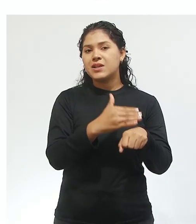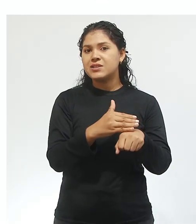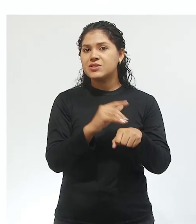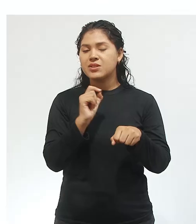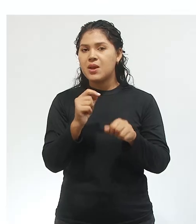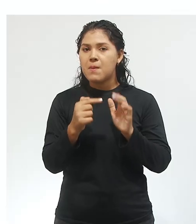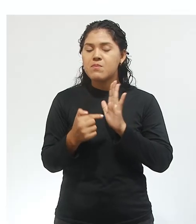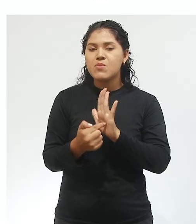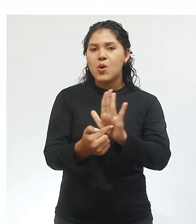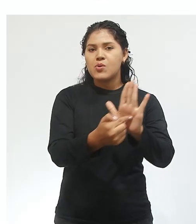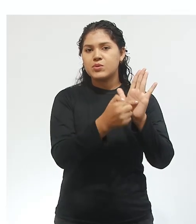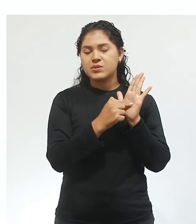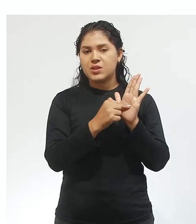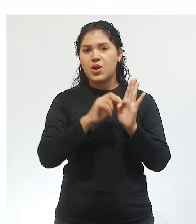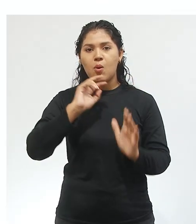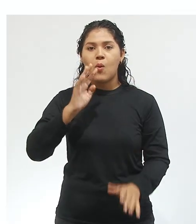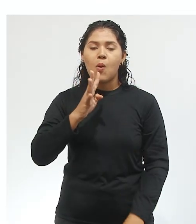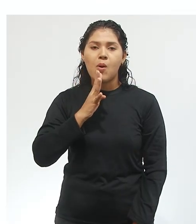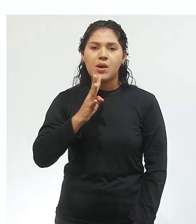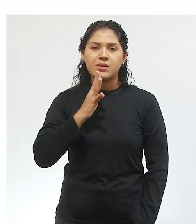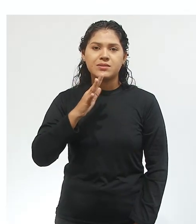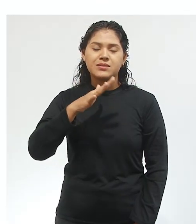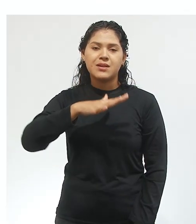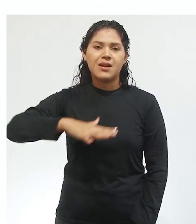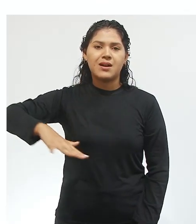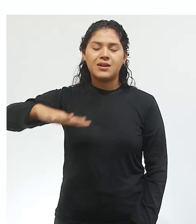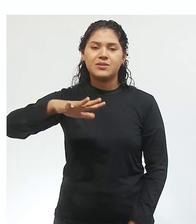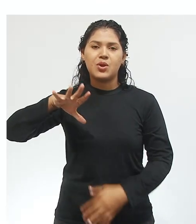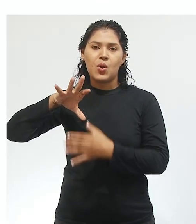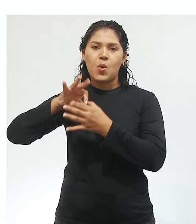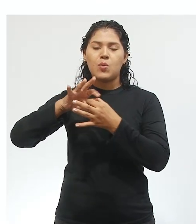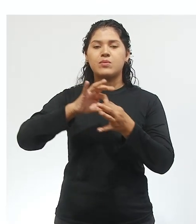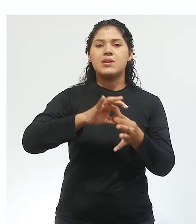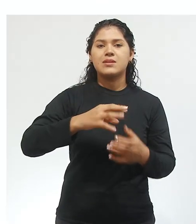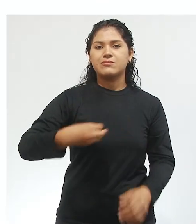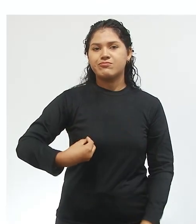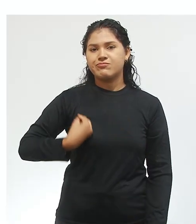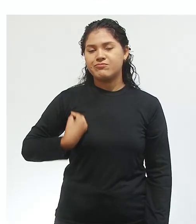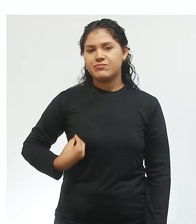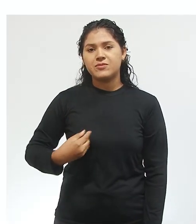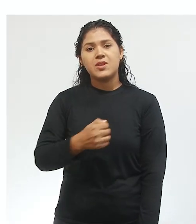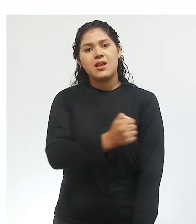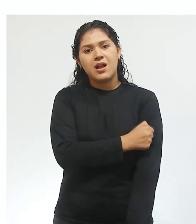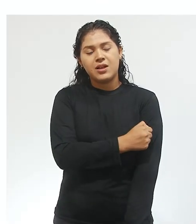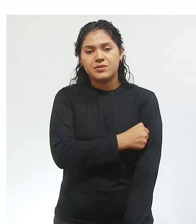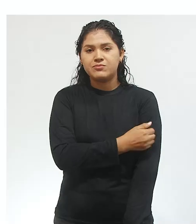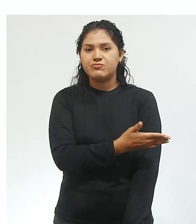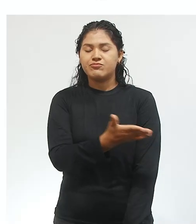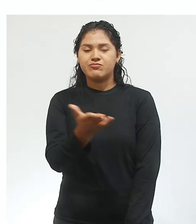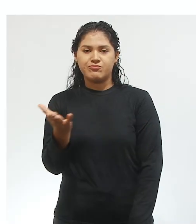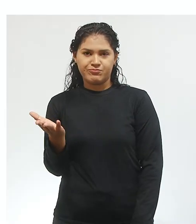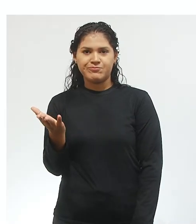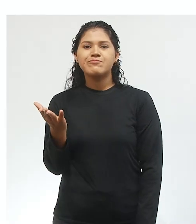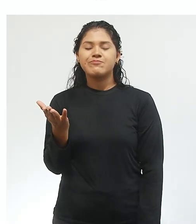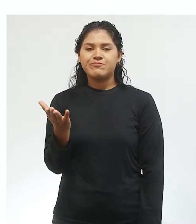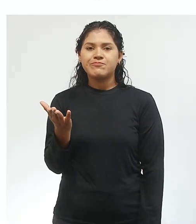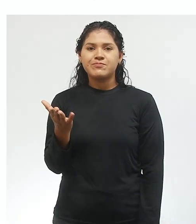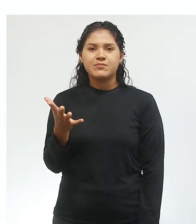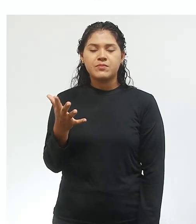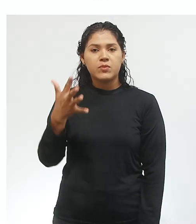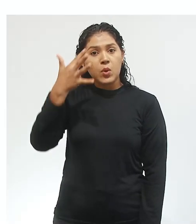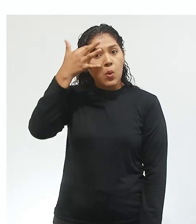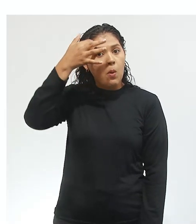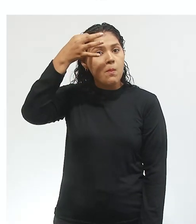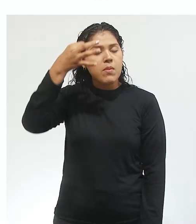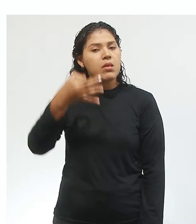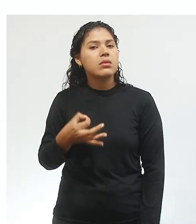permitirá conhecer mais a fundo o contexto do outro, quem é o outro, o nosso aluno e a nossa aluna,